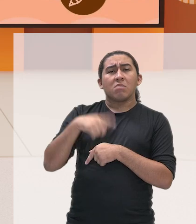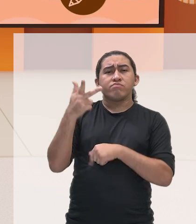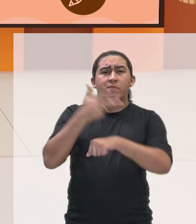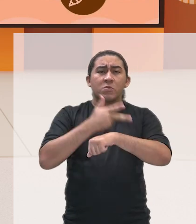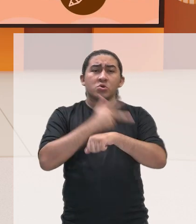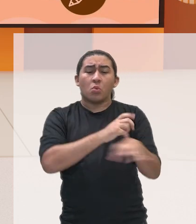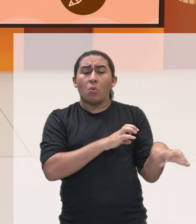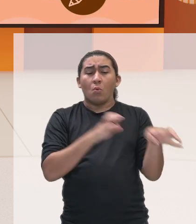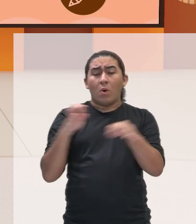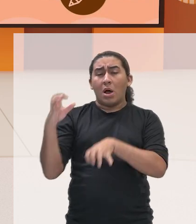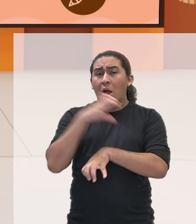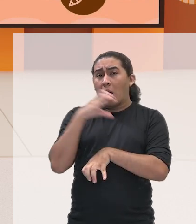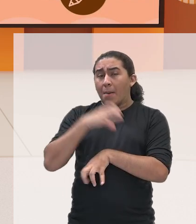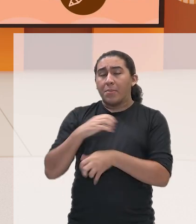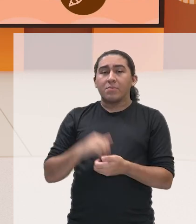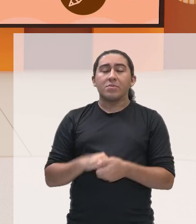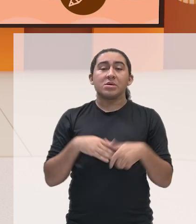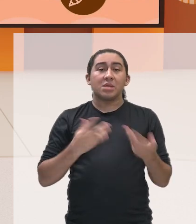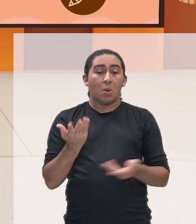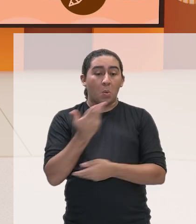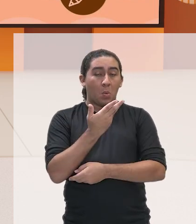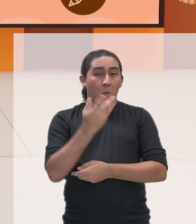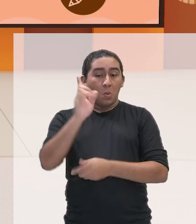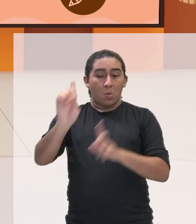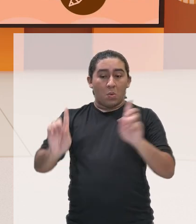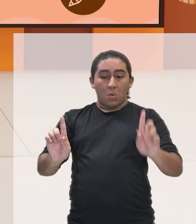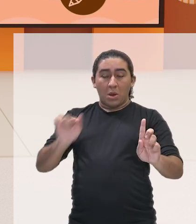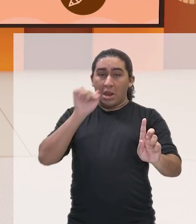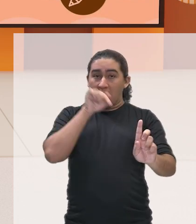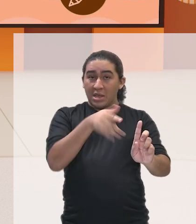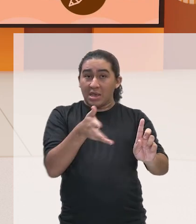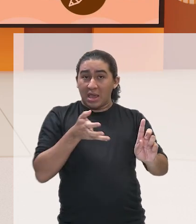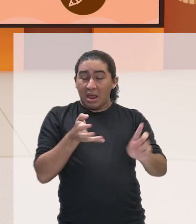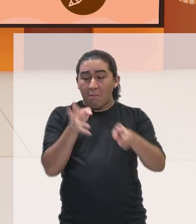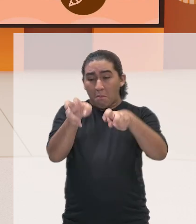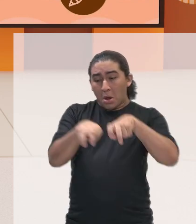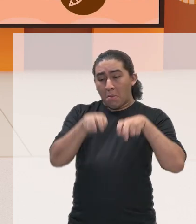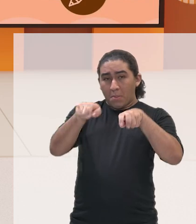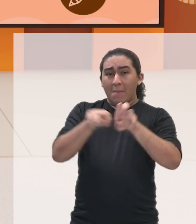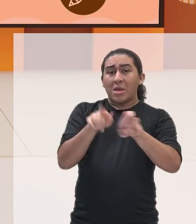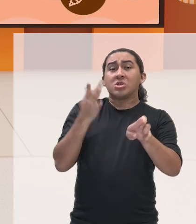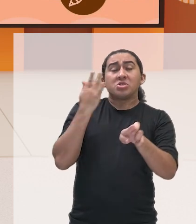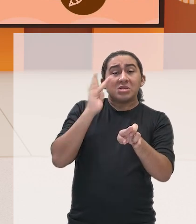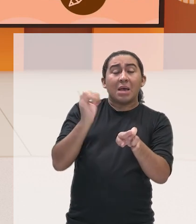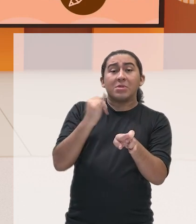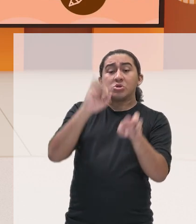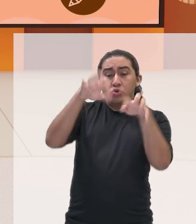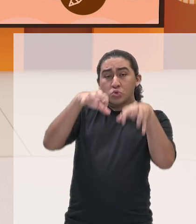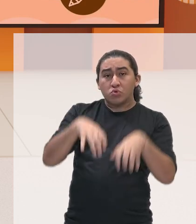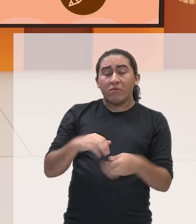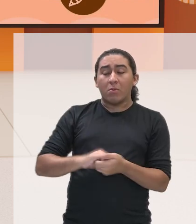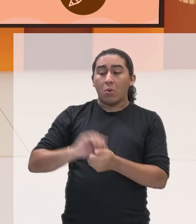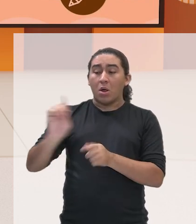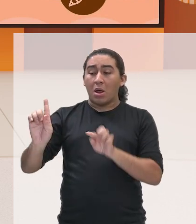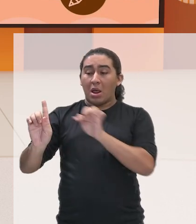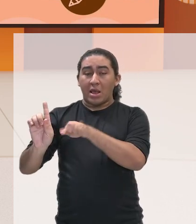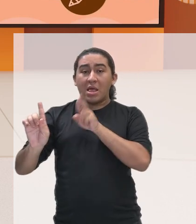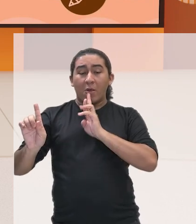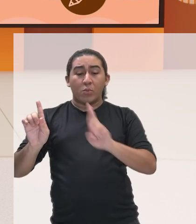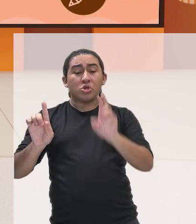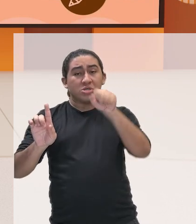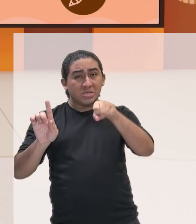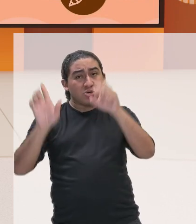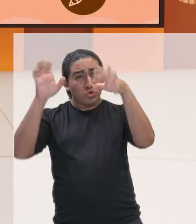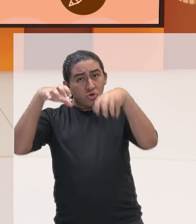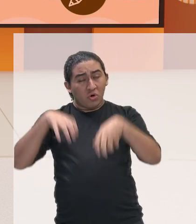animação para nós aqui? Vejam, um compadre quer plantar roça, mas não sabe se vai chover. O outro compadre disse que vai chover, ele tem certeza